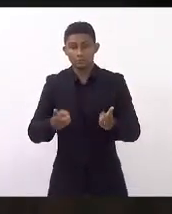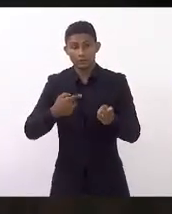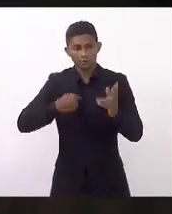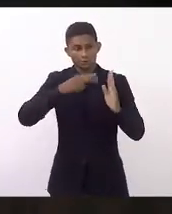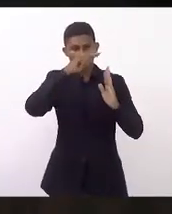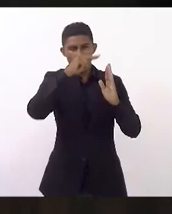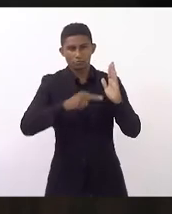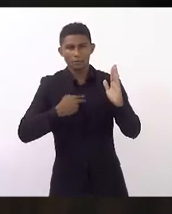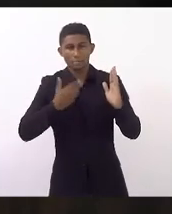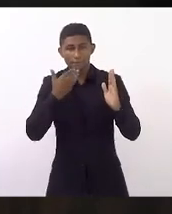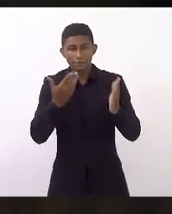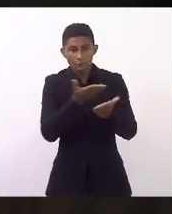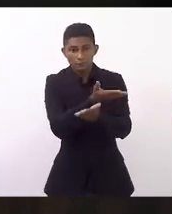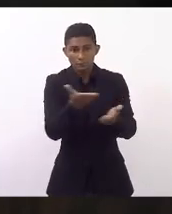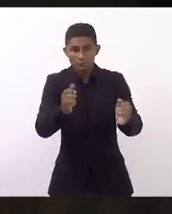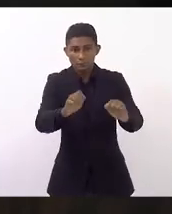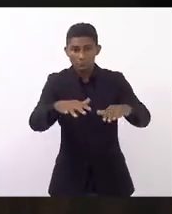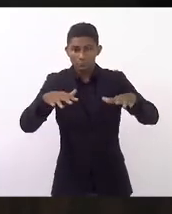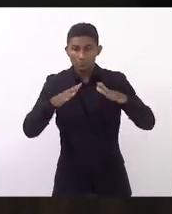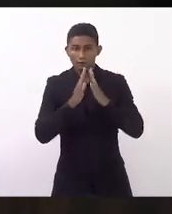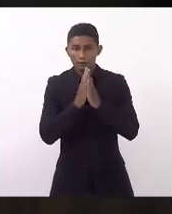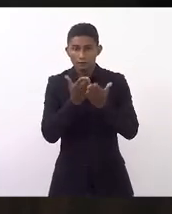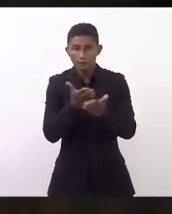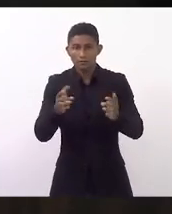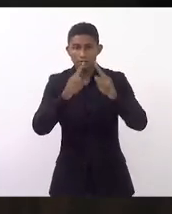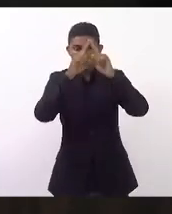já assistência para que possa abrir o painel.